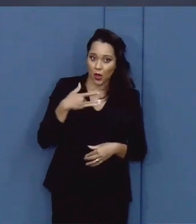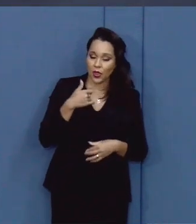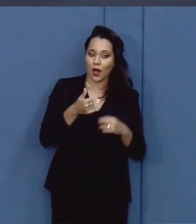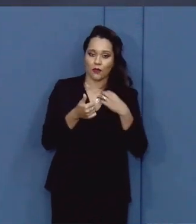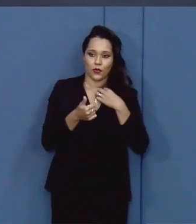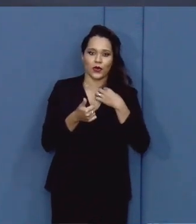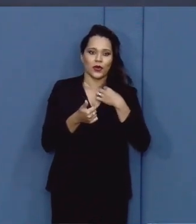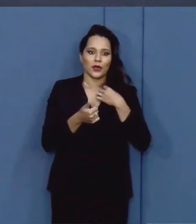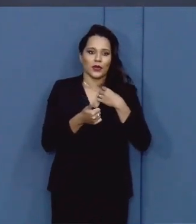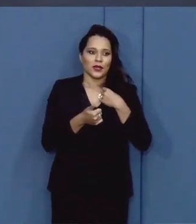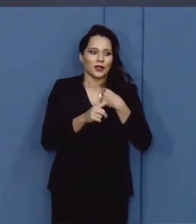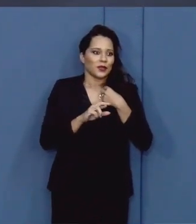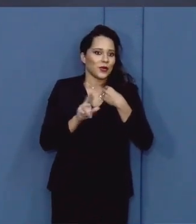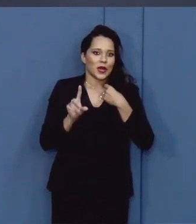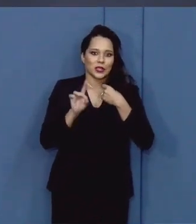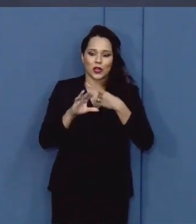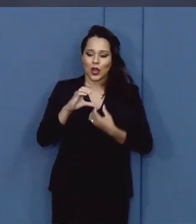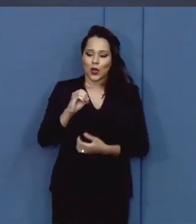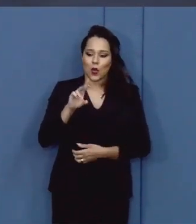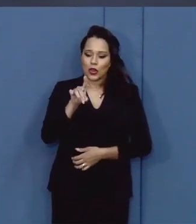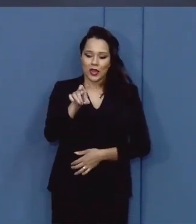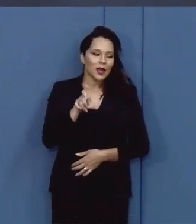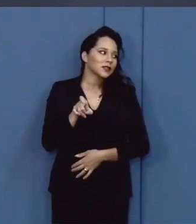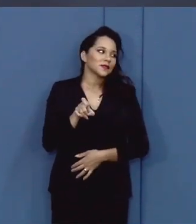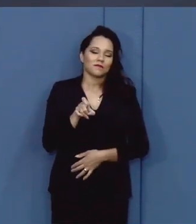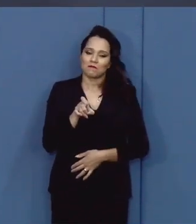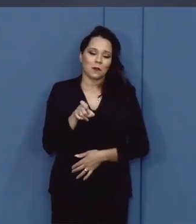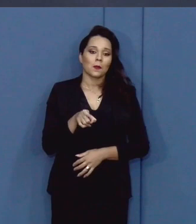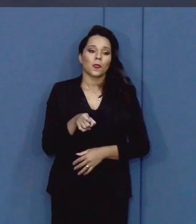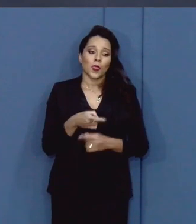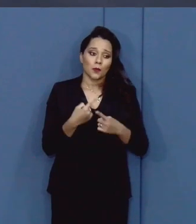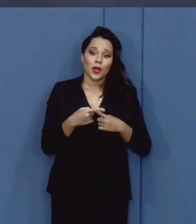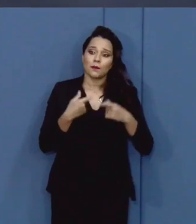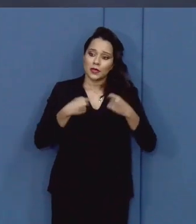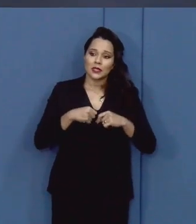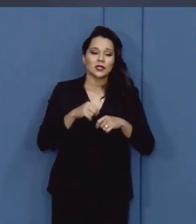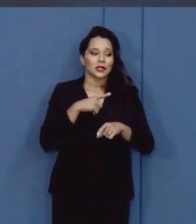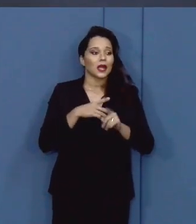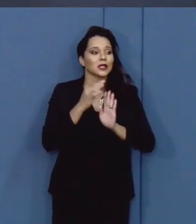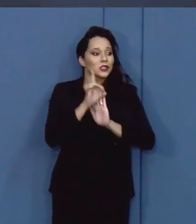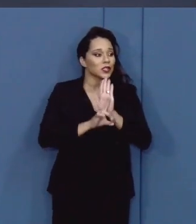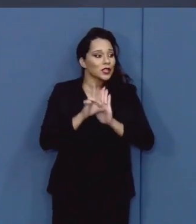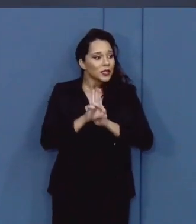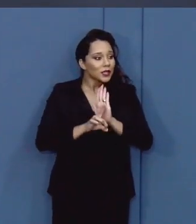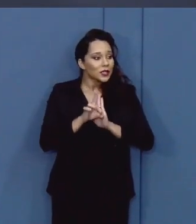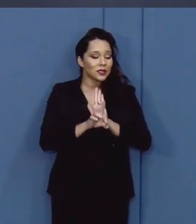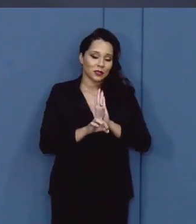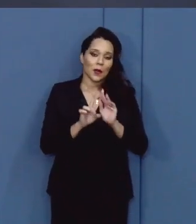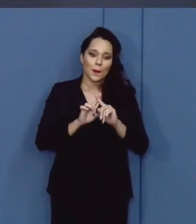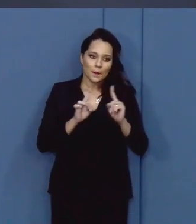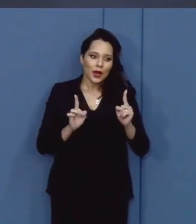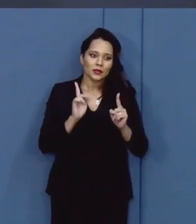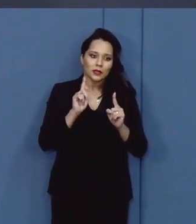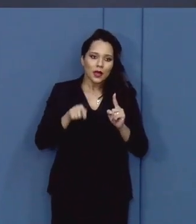saudável não é uma tarefa do Codex somente, por supuesto que tem que gerar essas diretrizes, mas